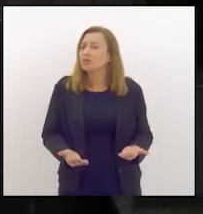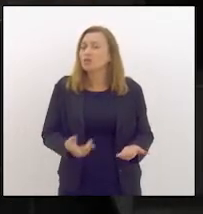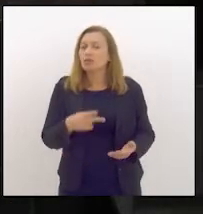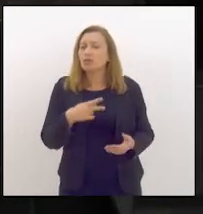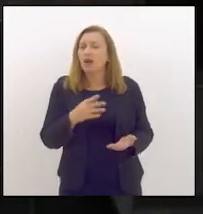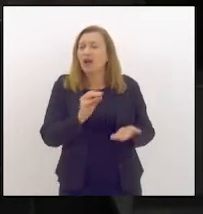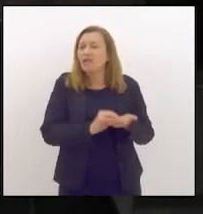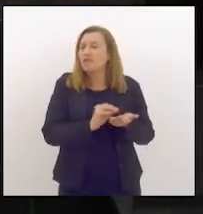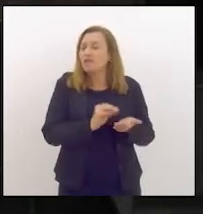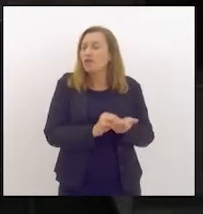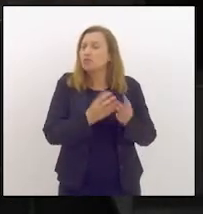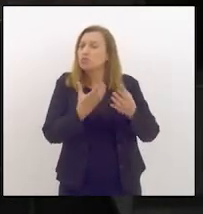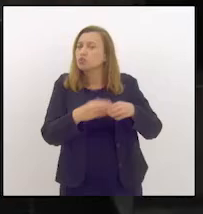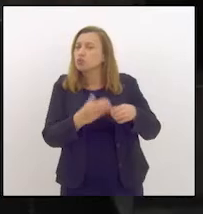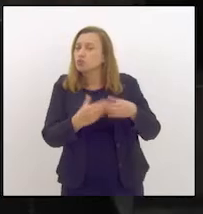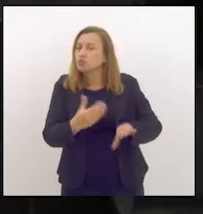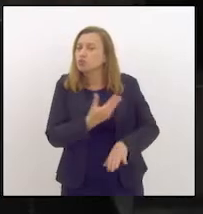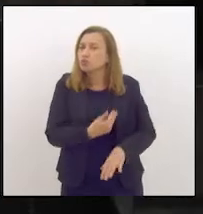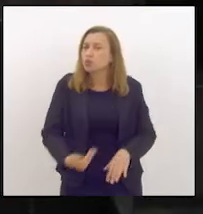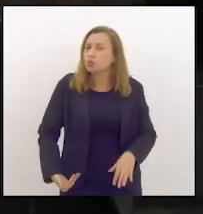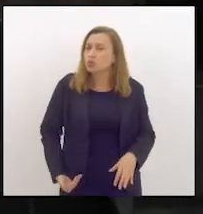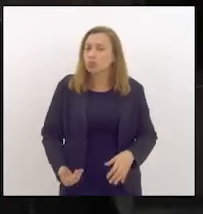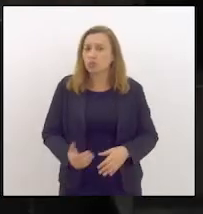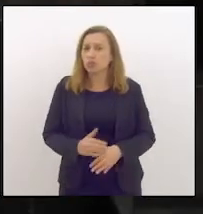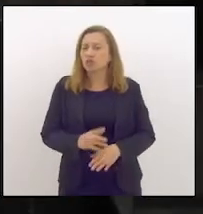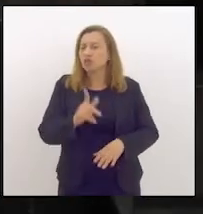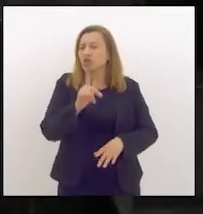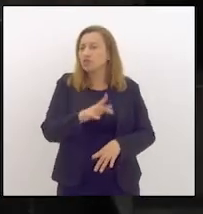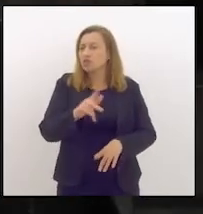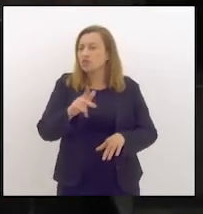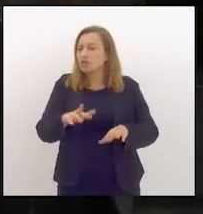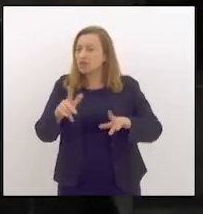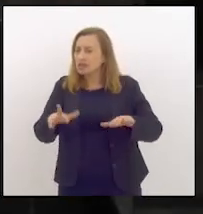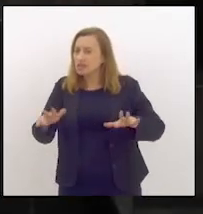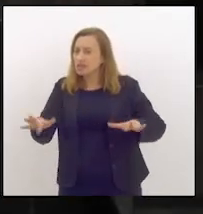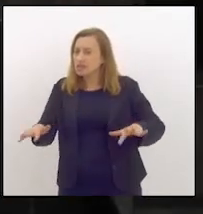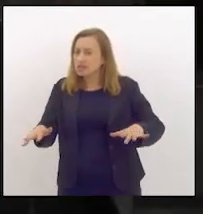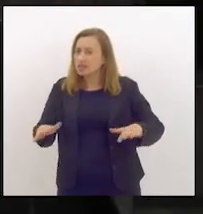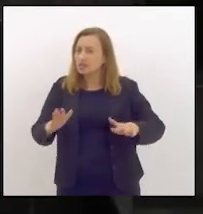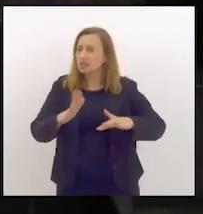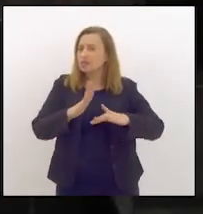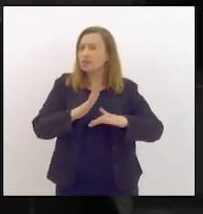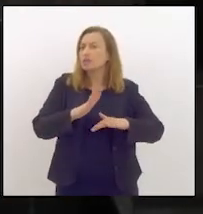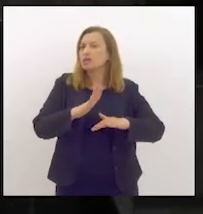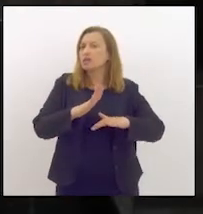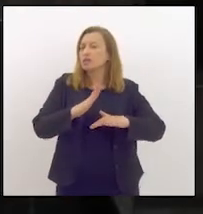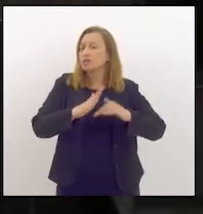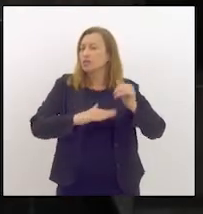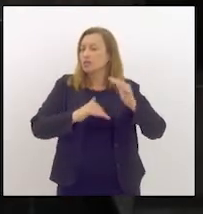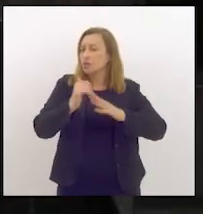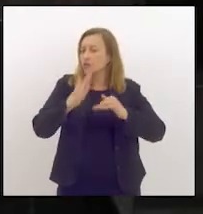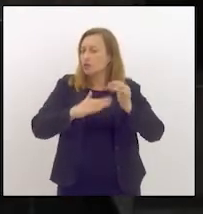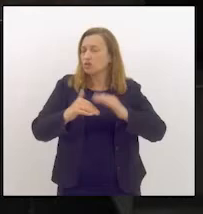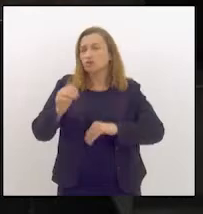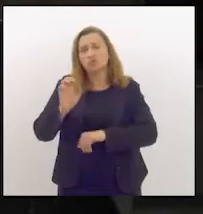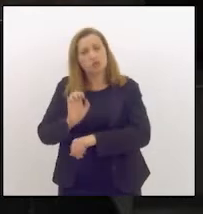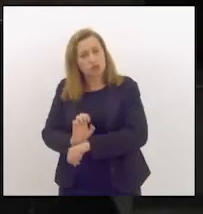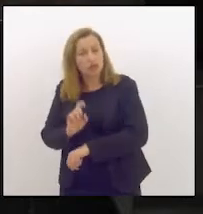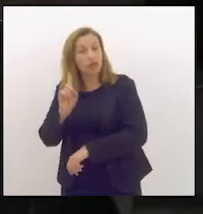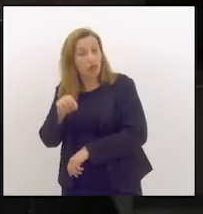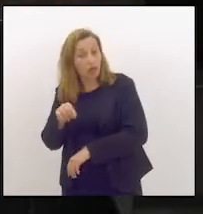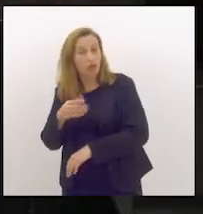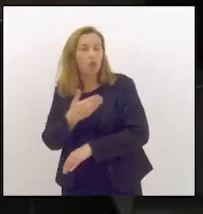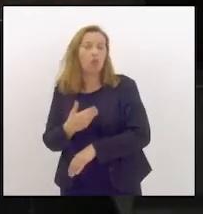concurso público para as mais diversas categorias no estado e este é um